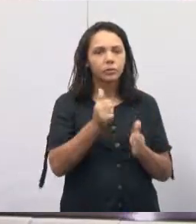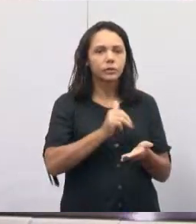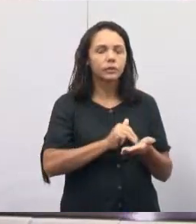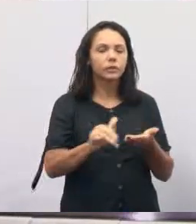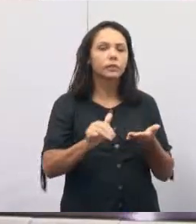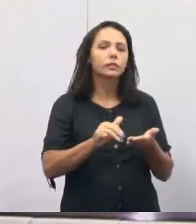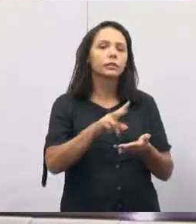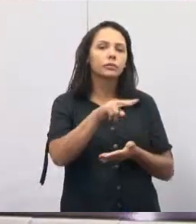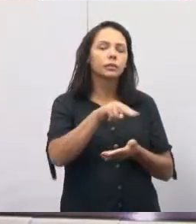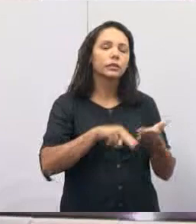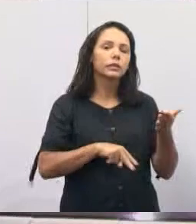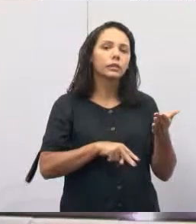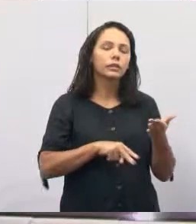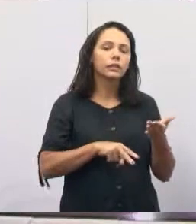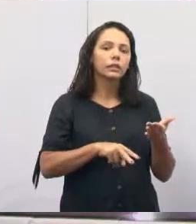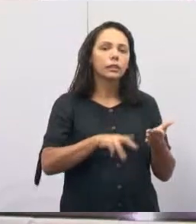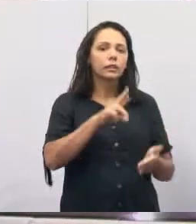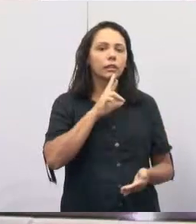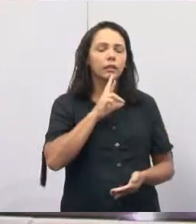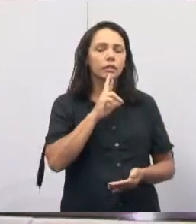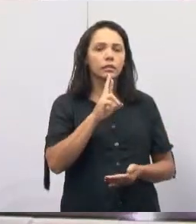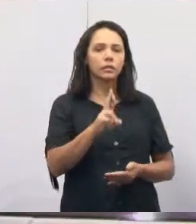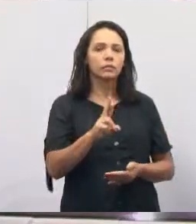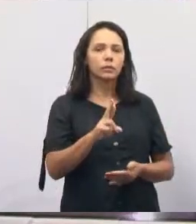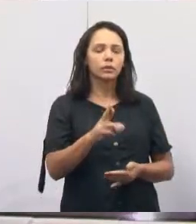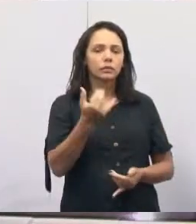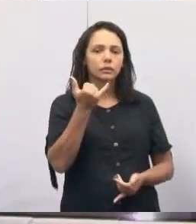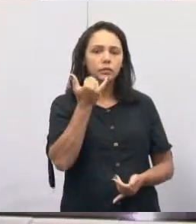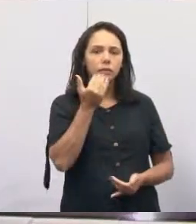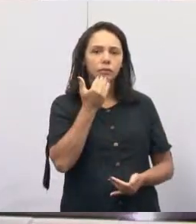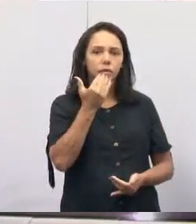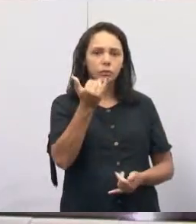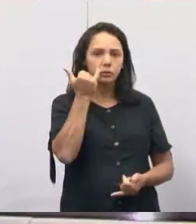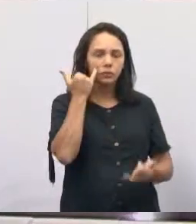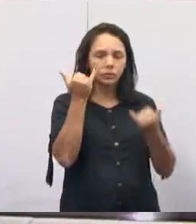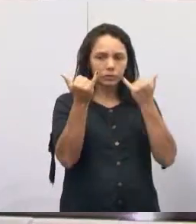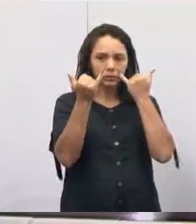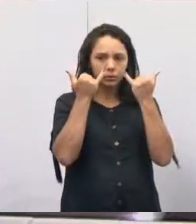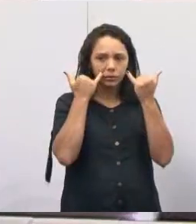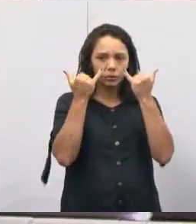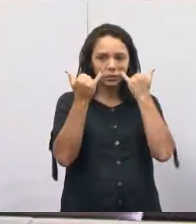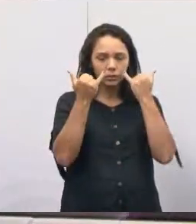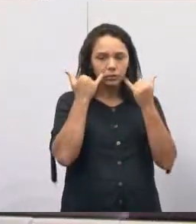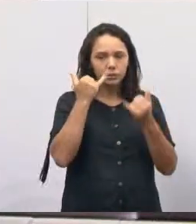a leitura das respostas apresentadas aos pedidos de informações.